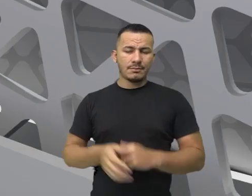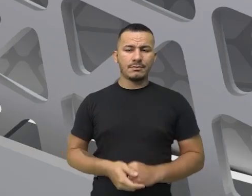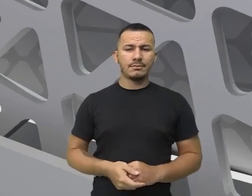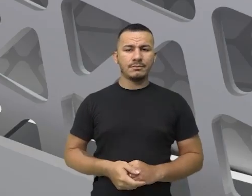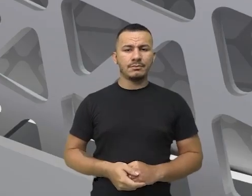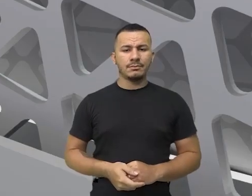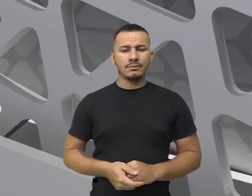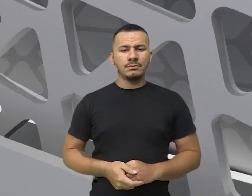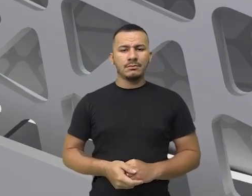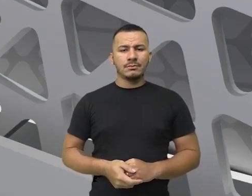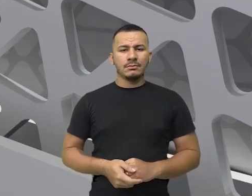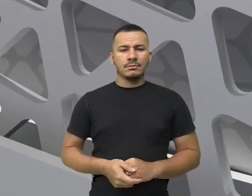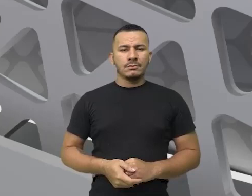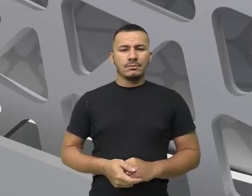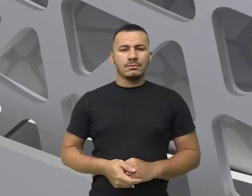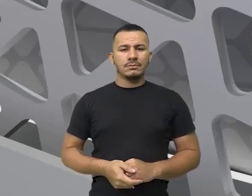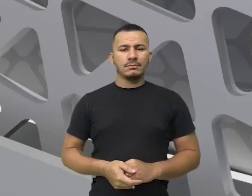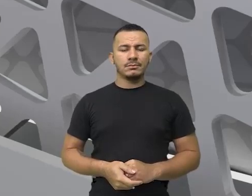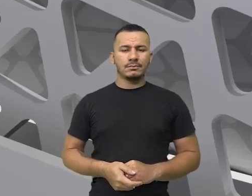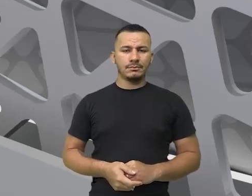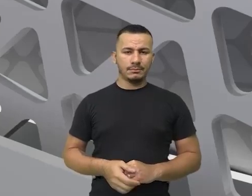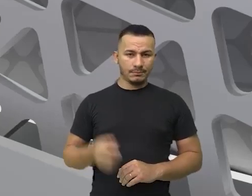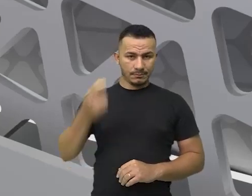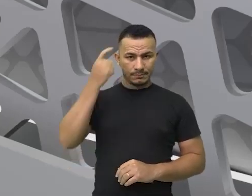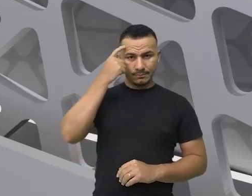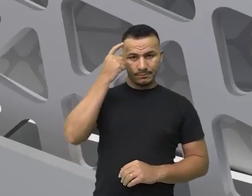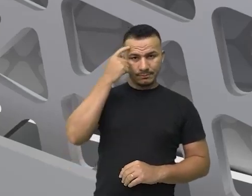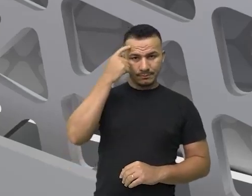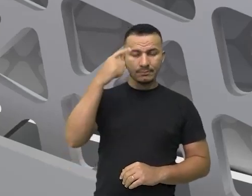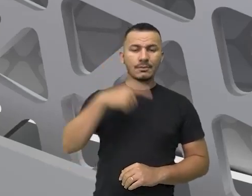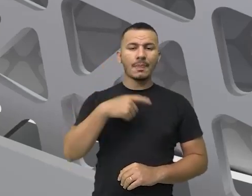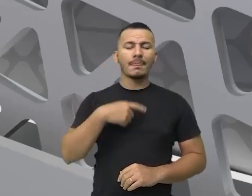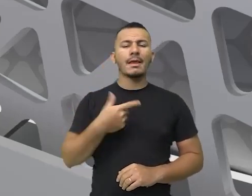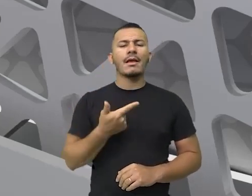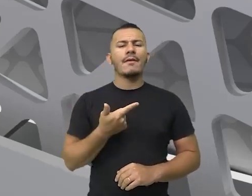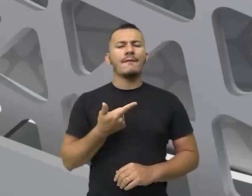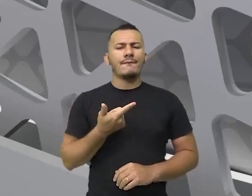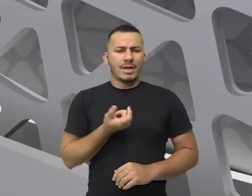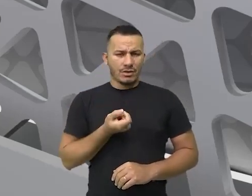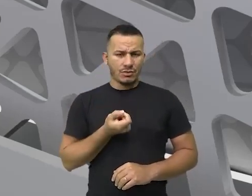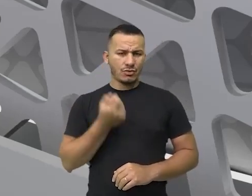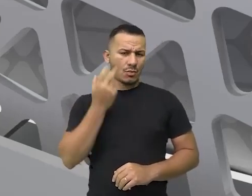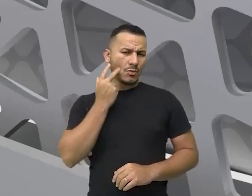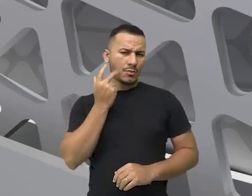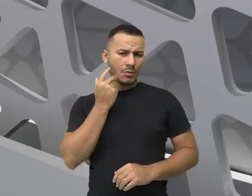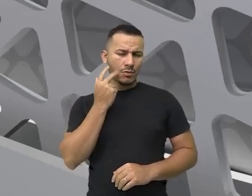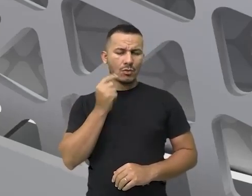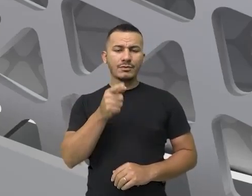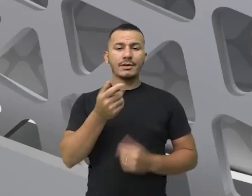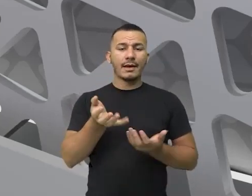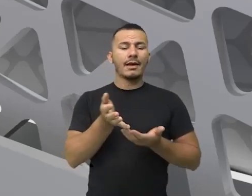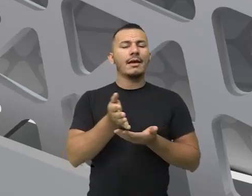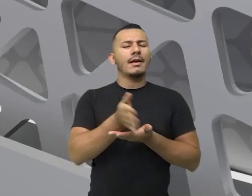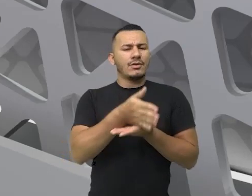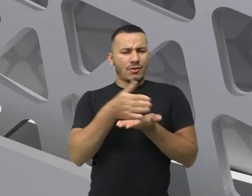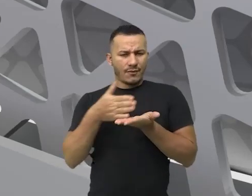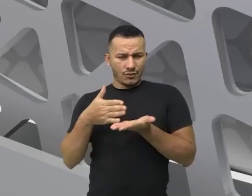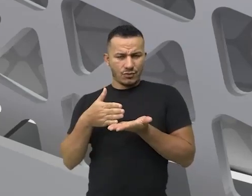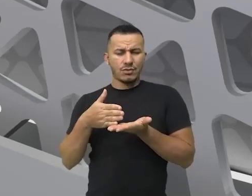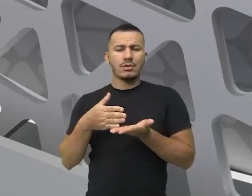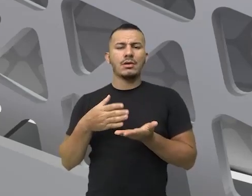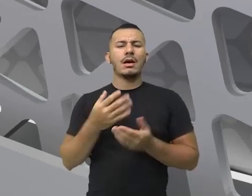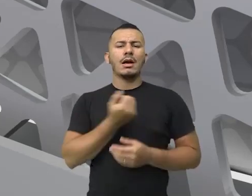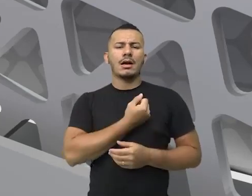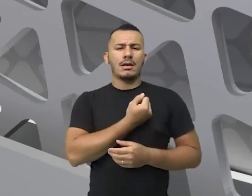professor. Vem comigo aqui, ó. Imagina que você tem 20 bombons e você quer dividir entre